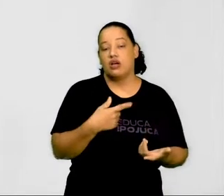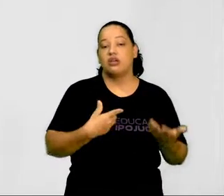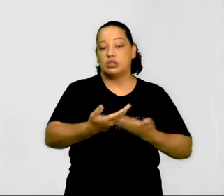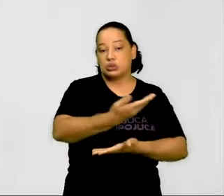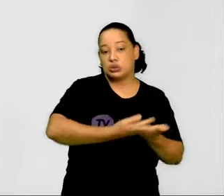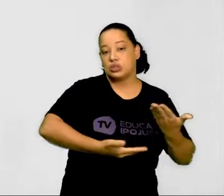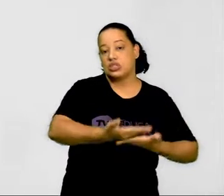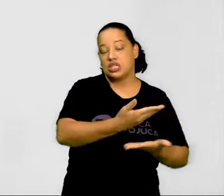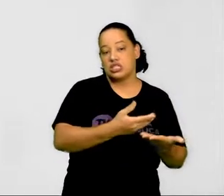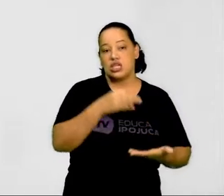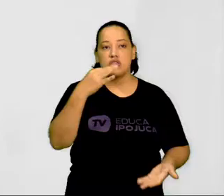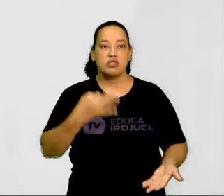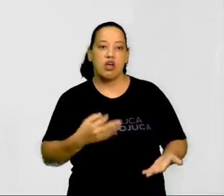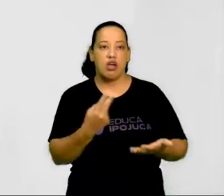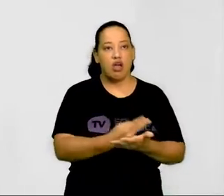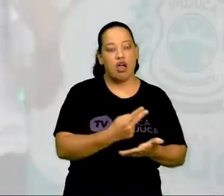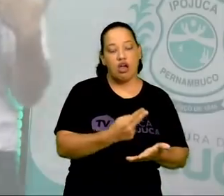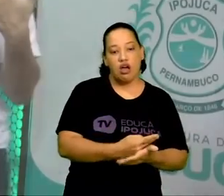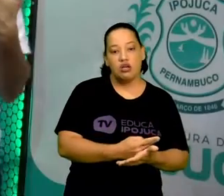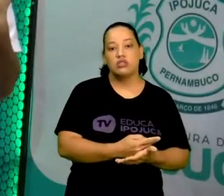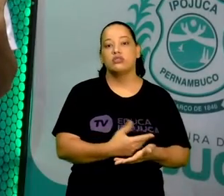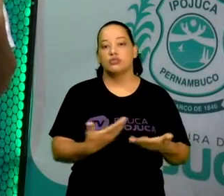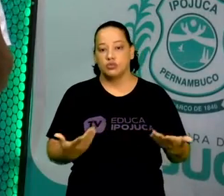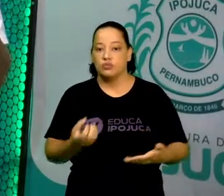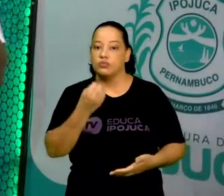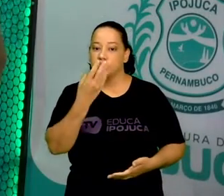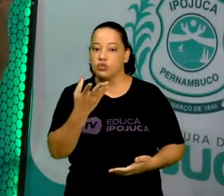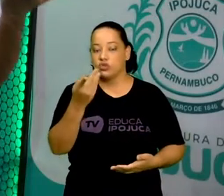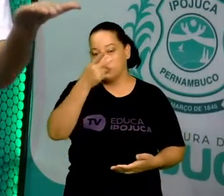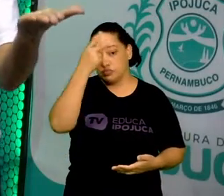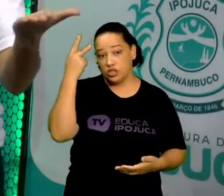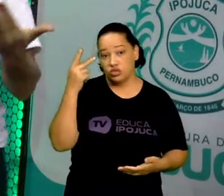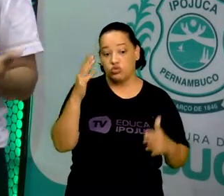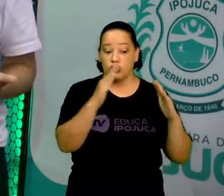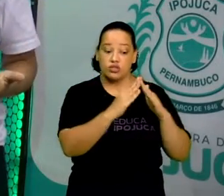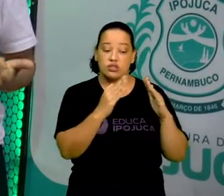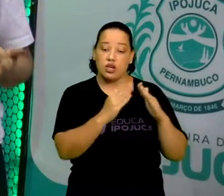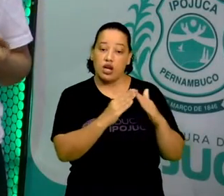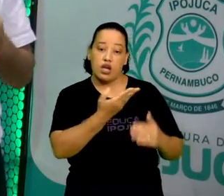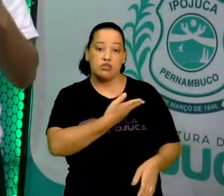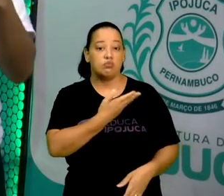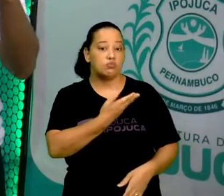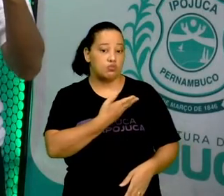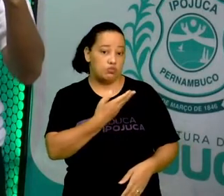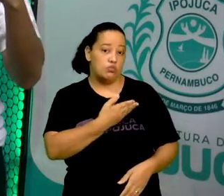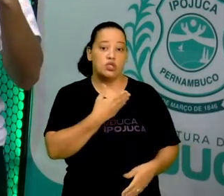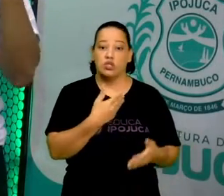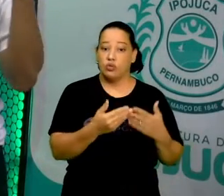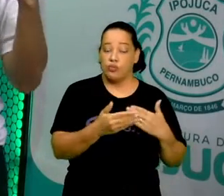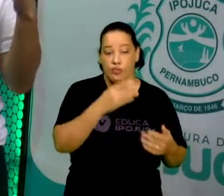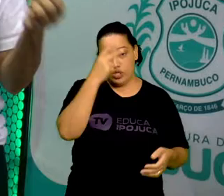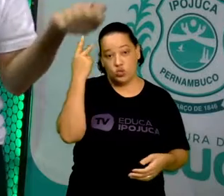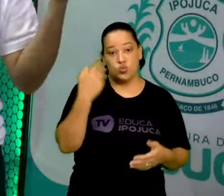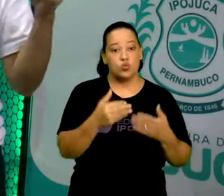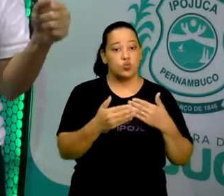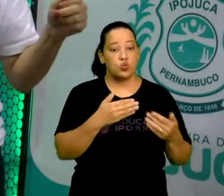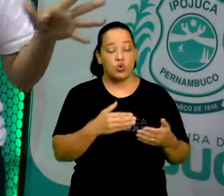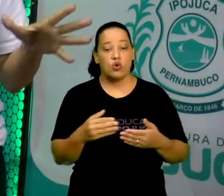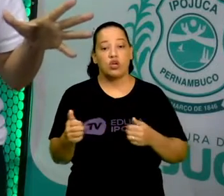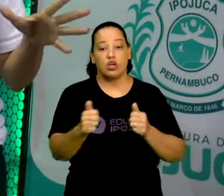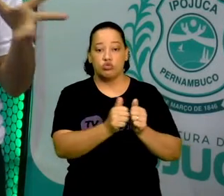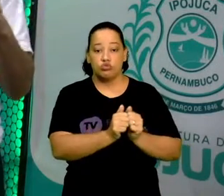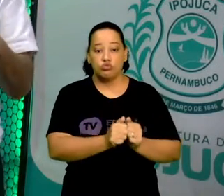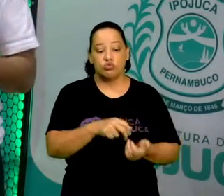socialização que você tá fazendo com as pessoas da sua casa o Sami se alguém está ali